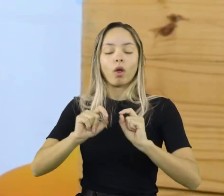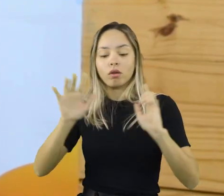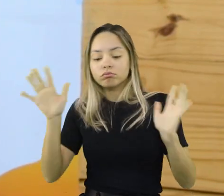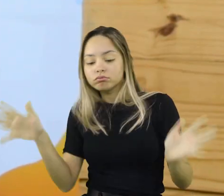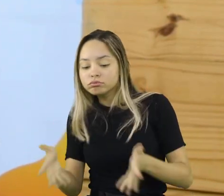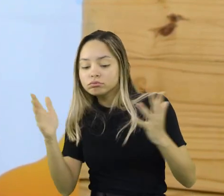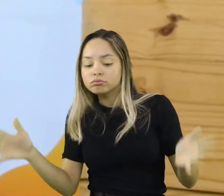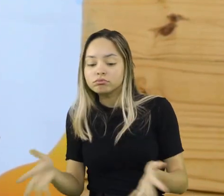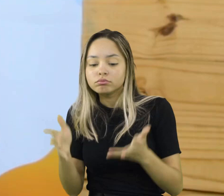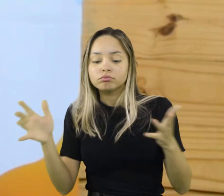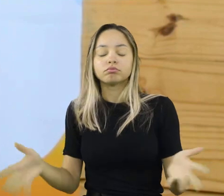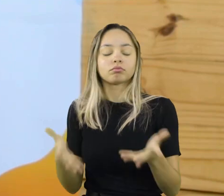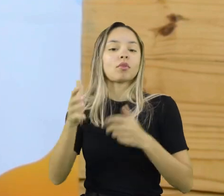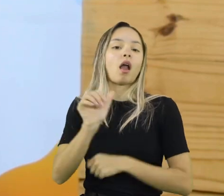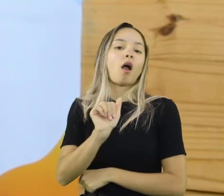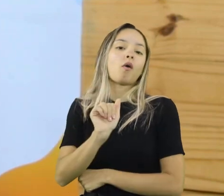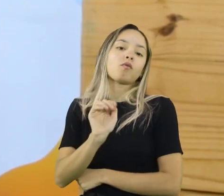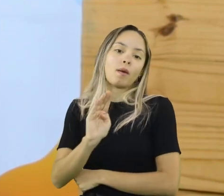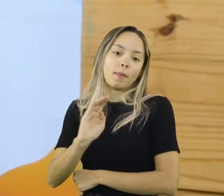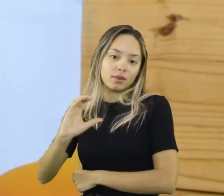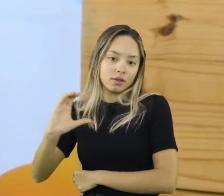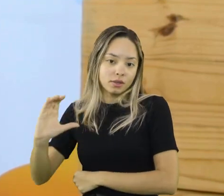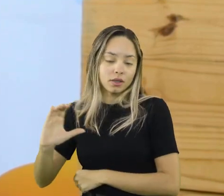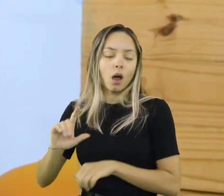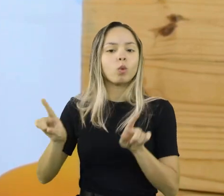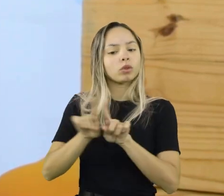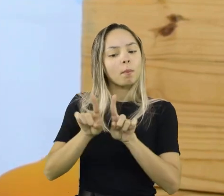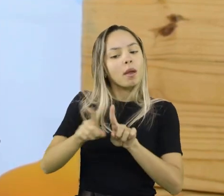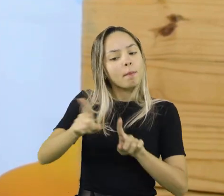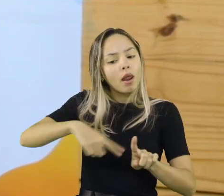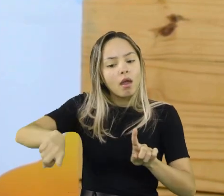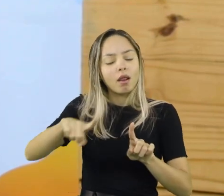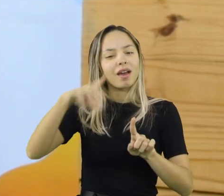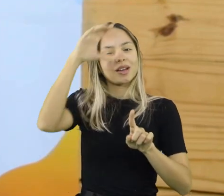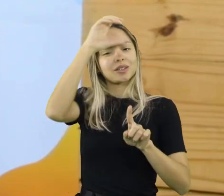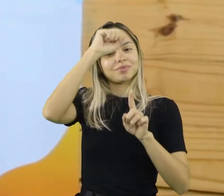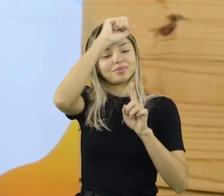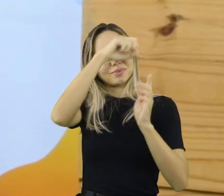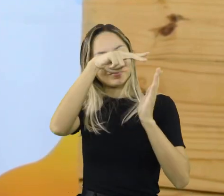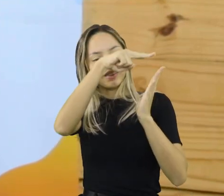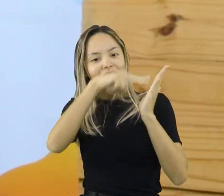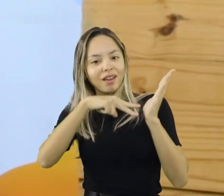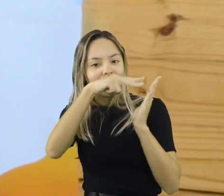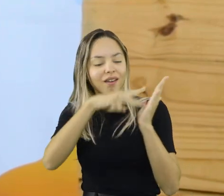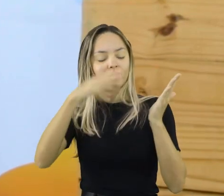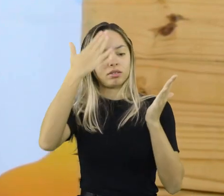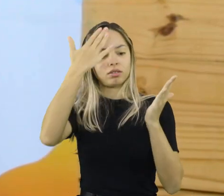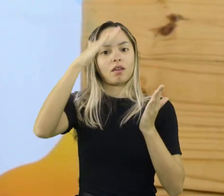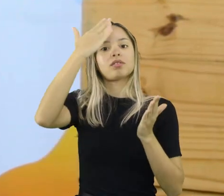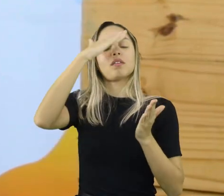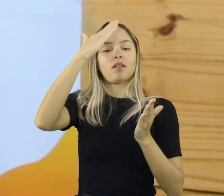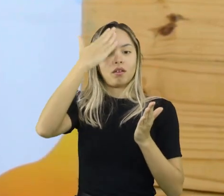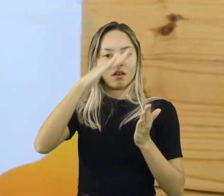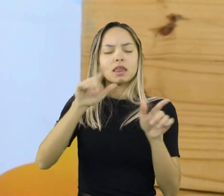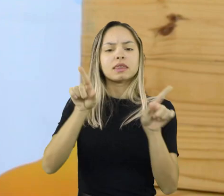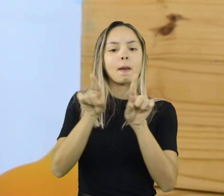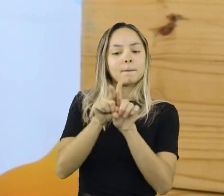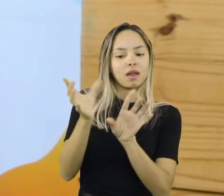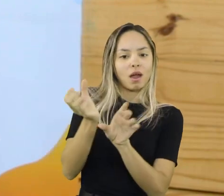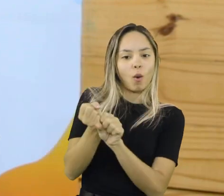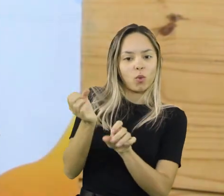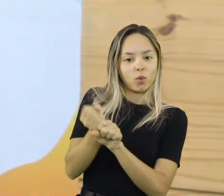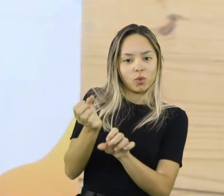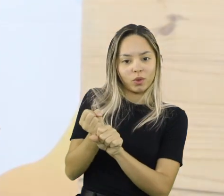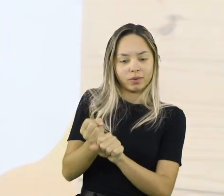a alfabetização, com a interpretação, né, a perspectiva do aluno aprender a interpretar e de calcular